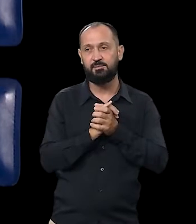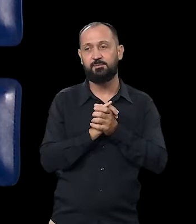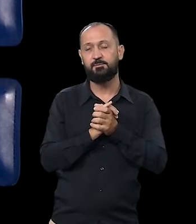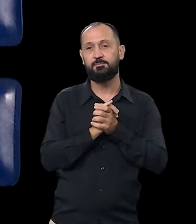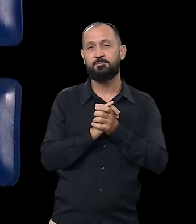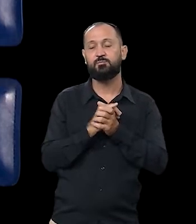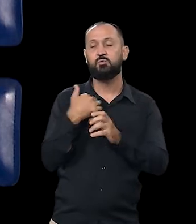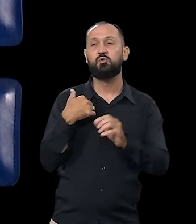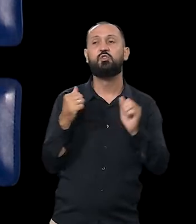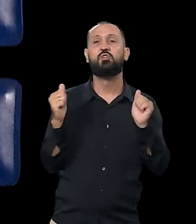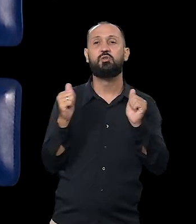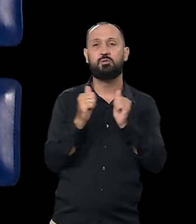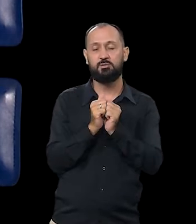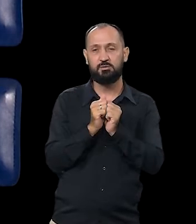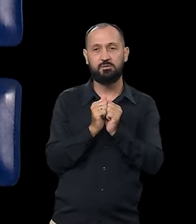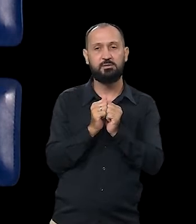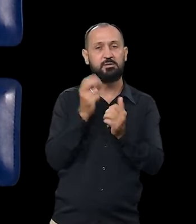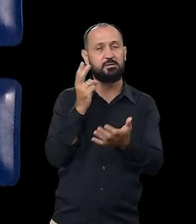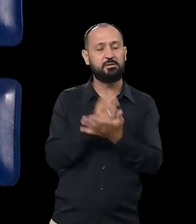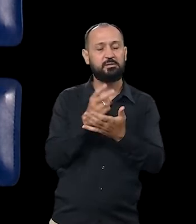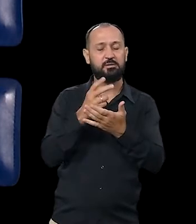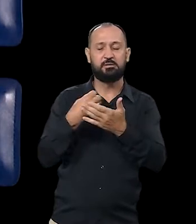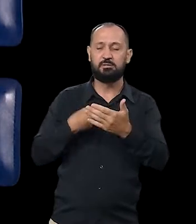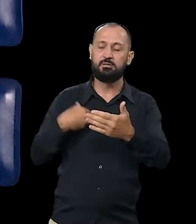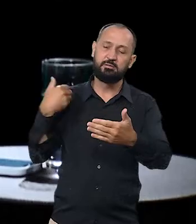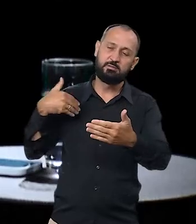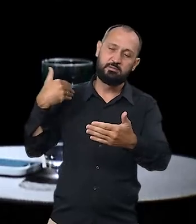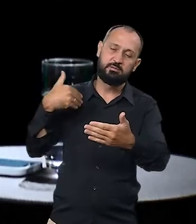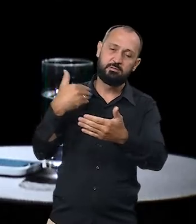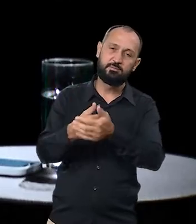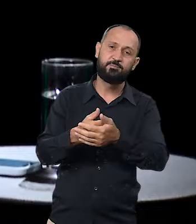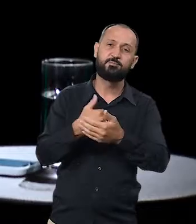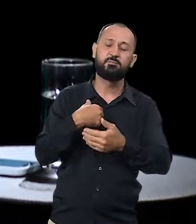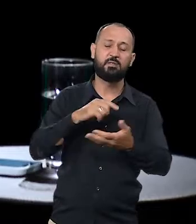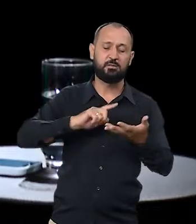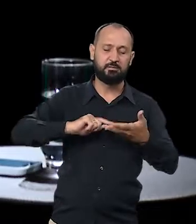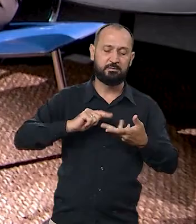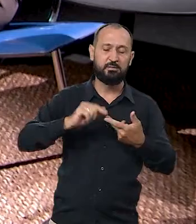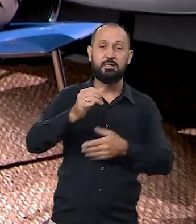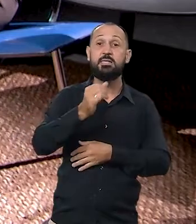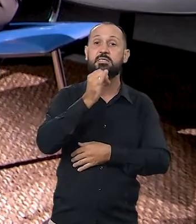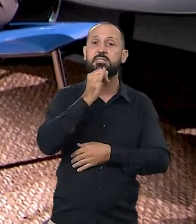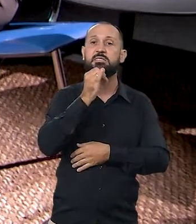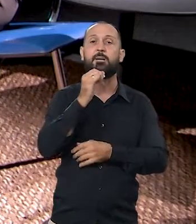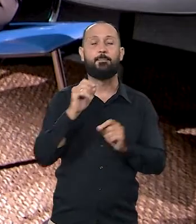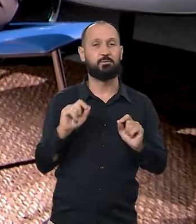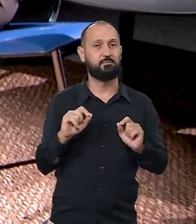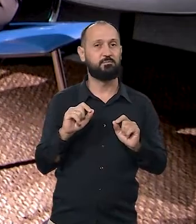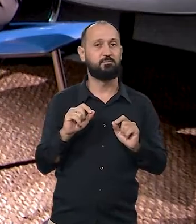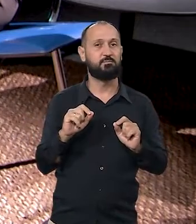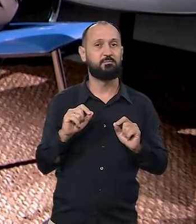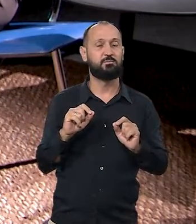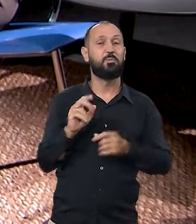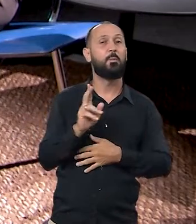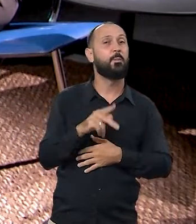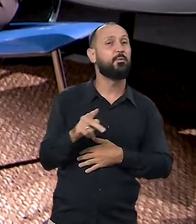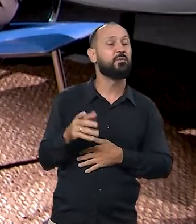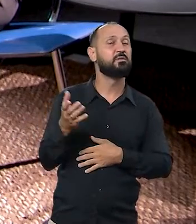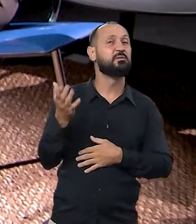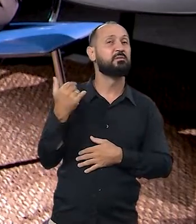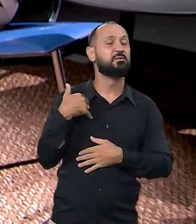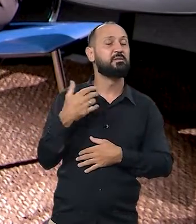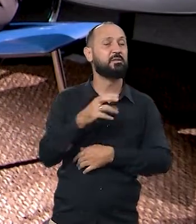sempre colocou as pessoas certas ao meu lado e toda a minha trajetória eu tenho assim N